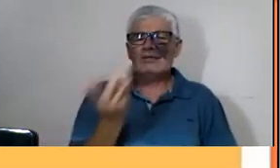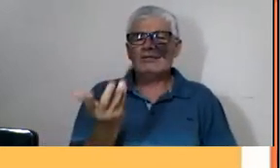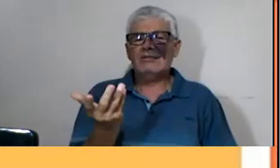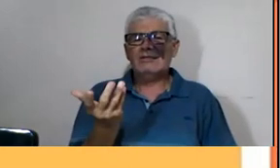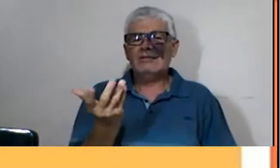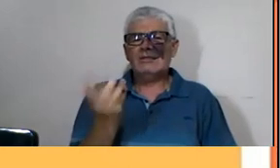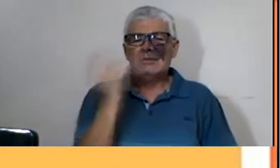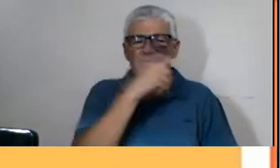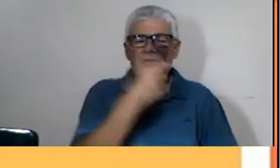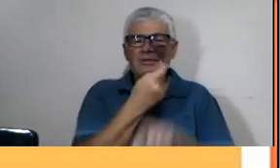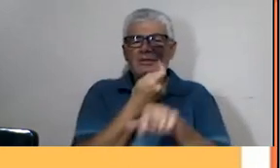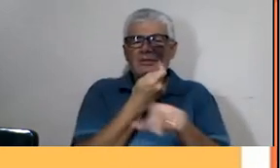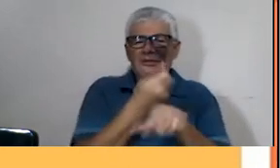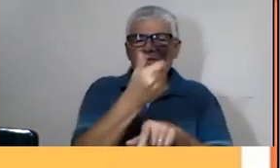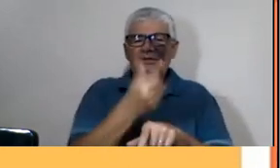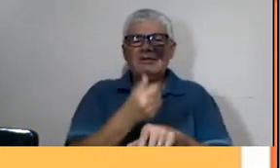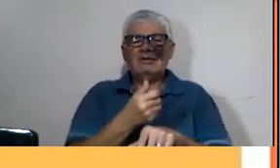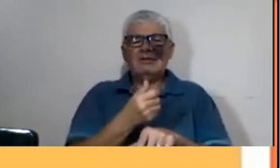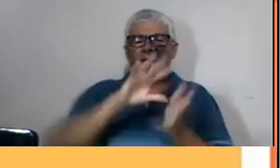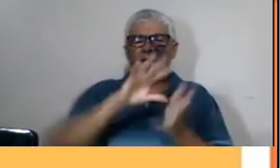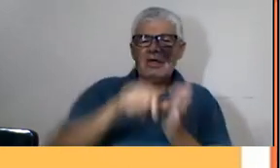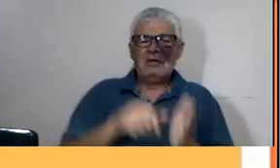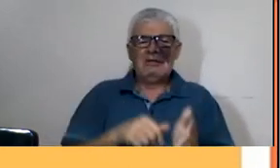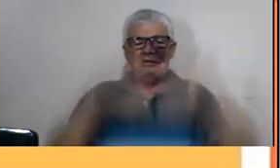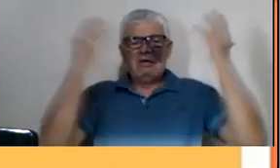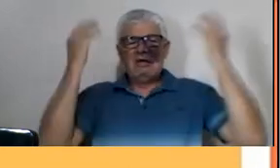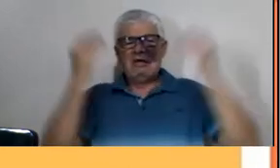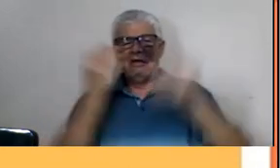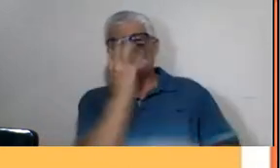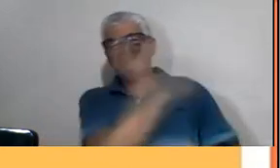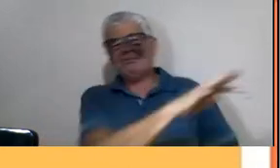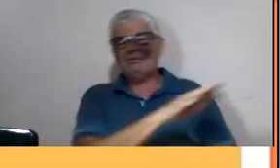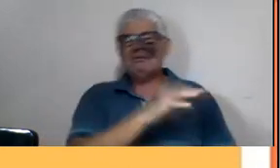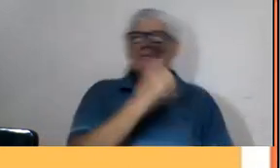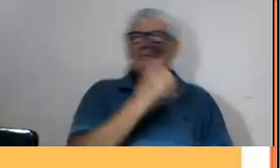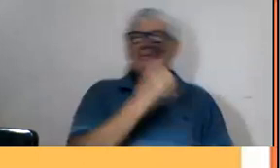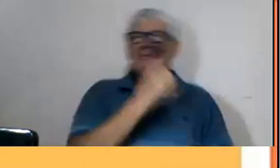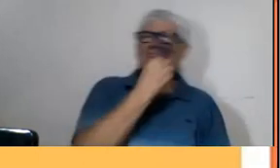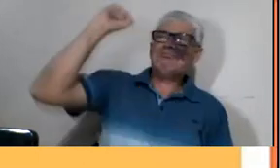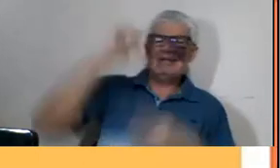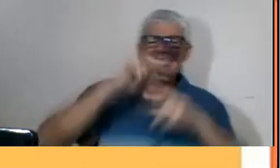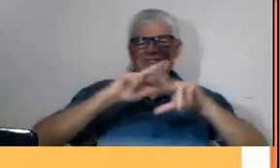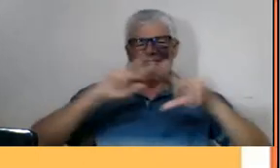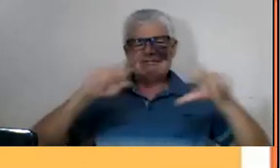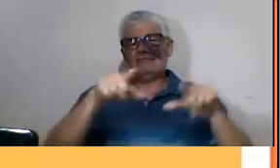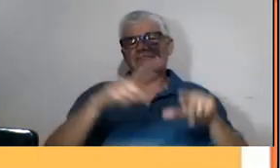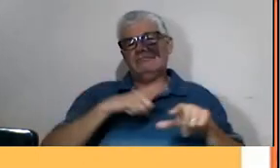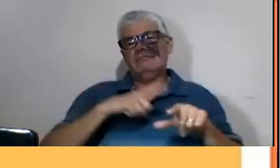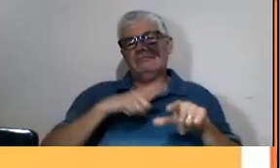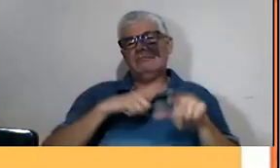de uma guerra, né? Mais de uma investida contra o reino de Judá, em Jerusalém,